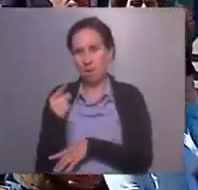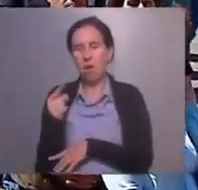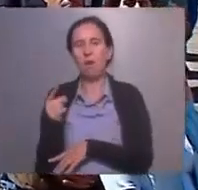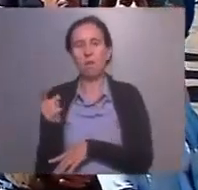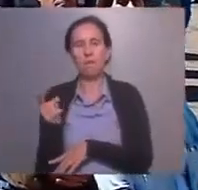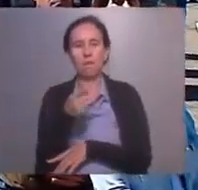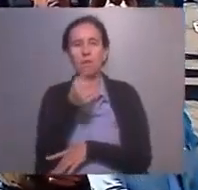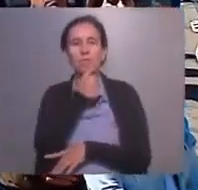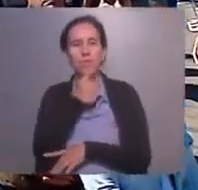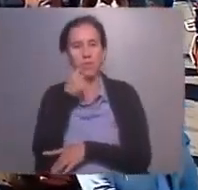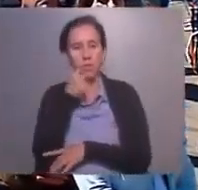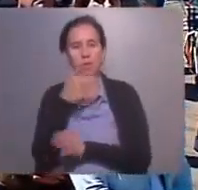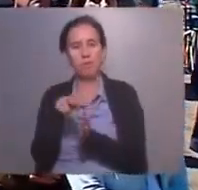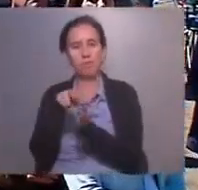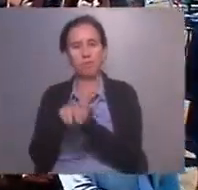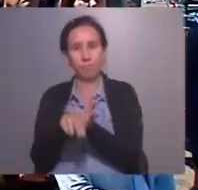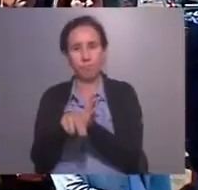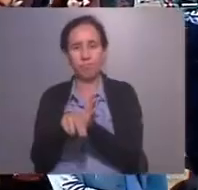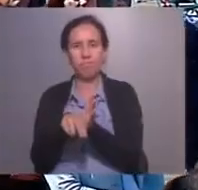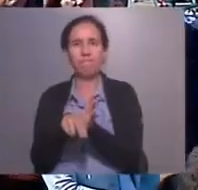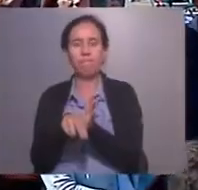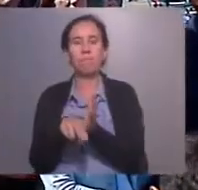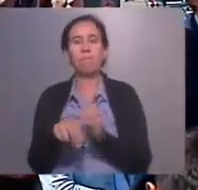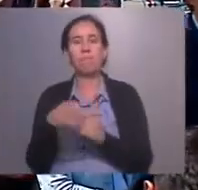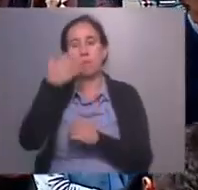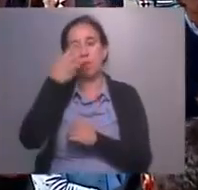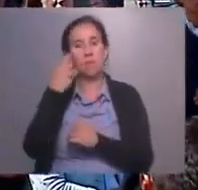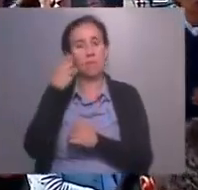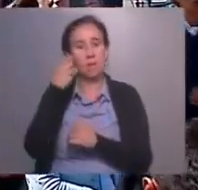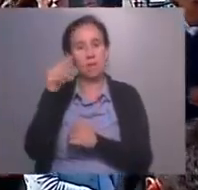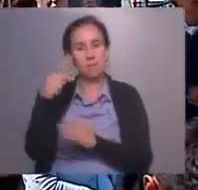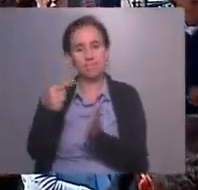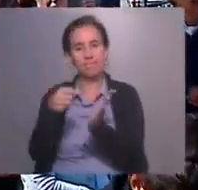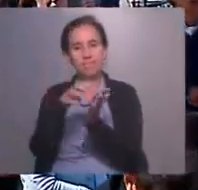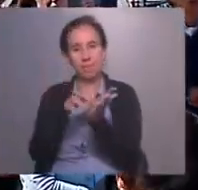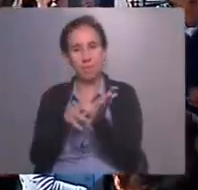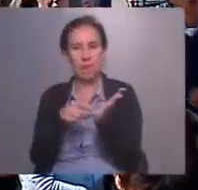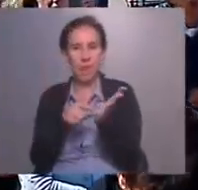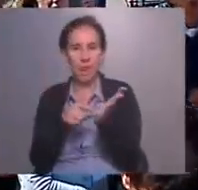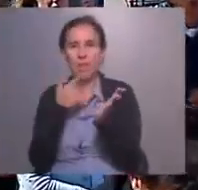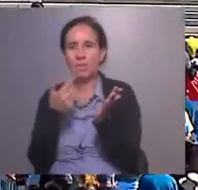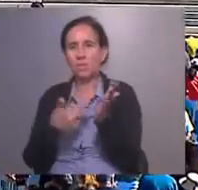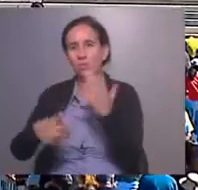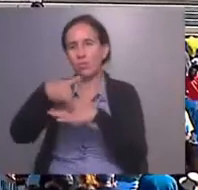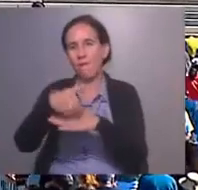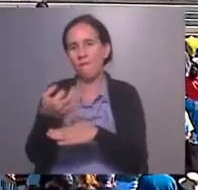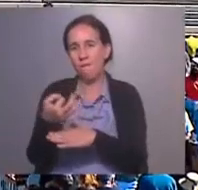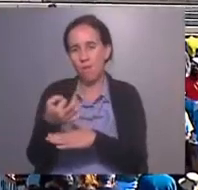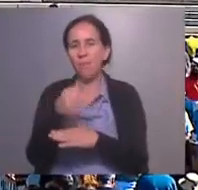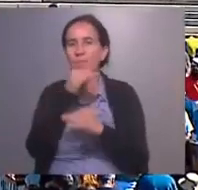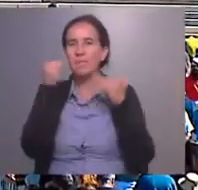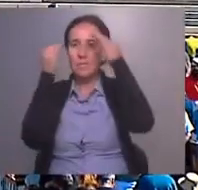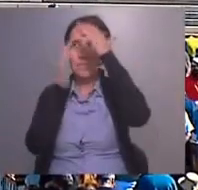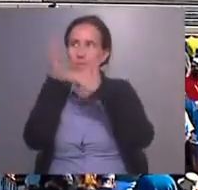Pilatos, padeceu e foi sepultado, ressuscitou ao terceiro dia, conforme as Escrituras, e subiu